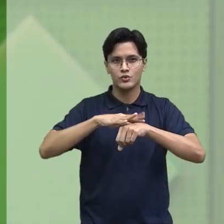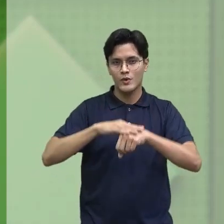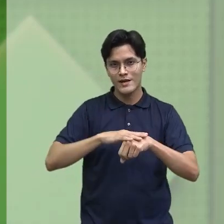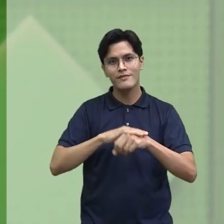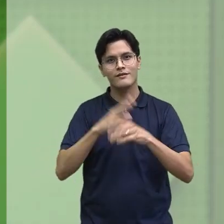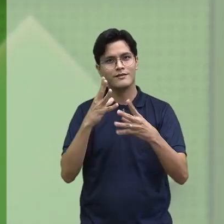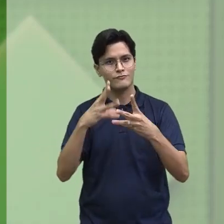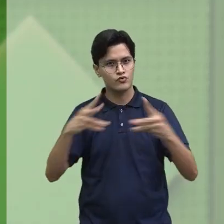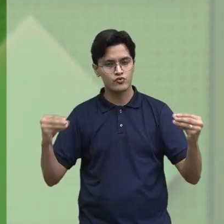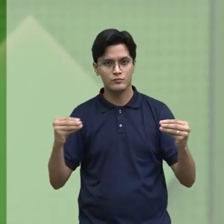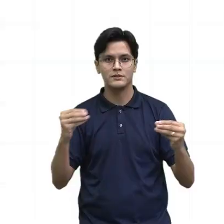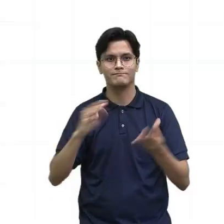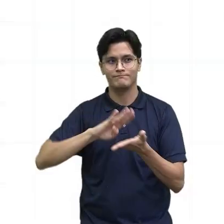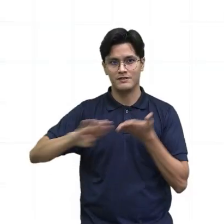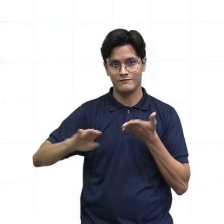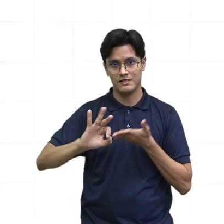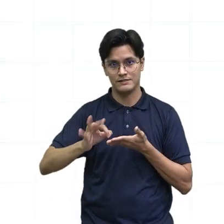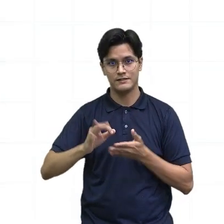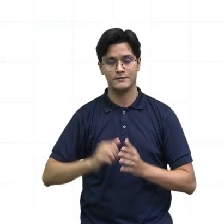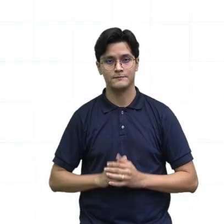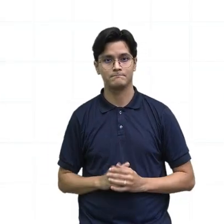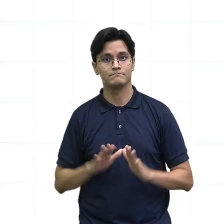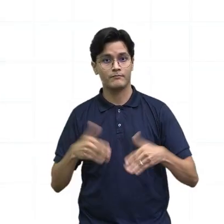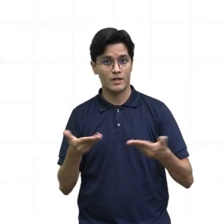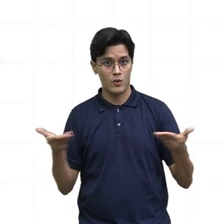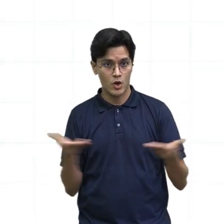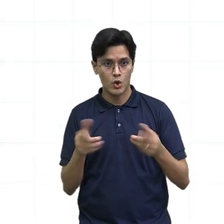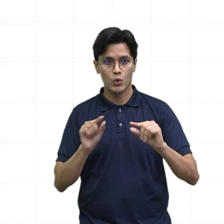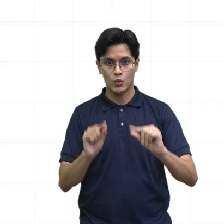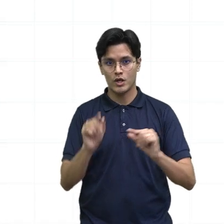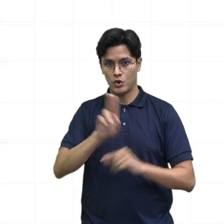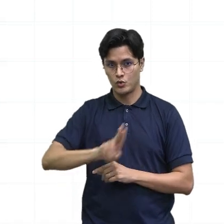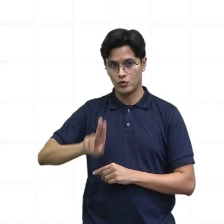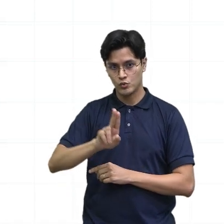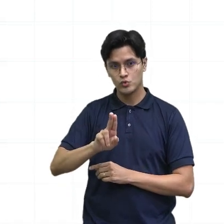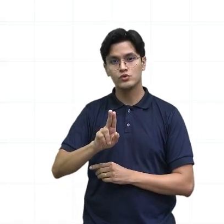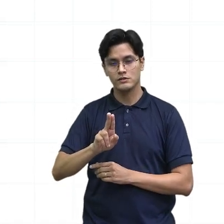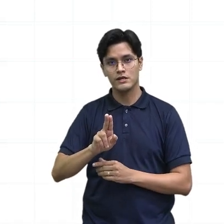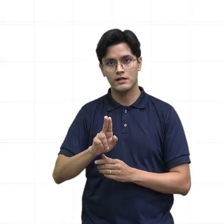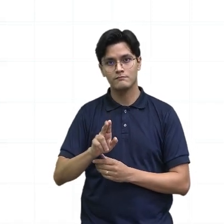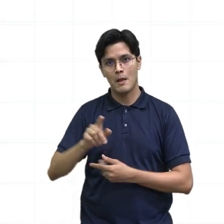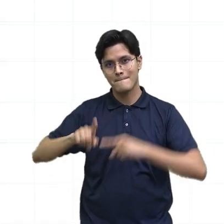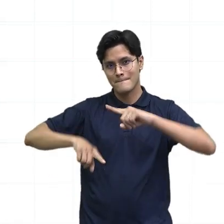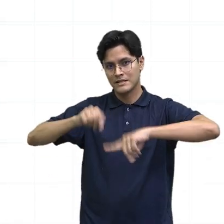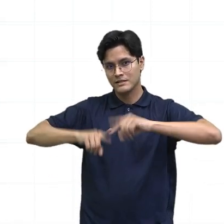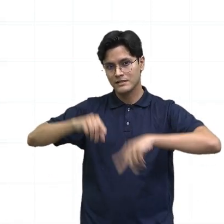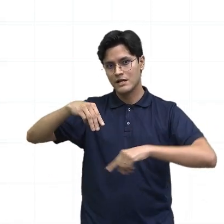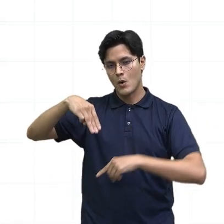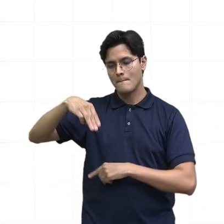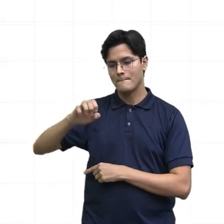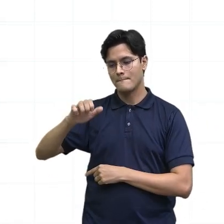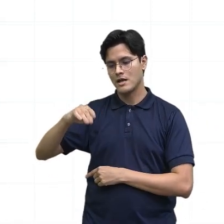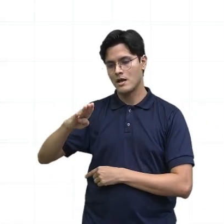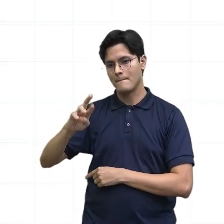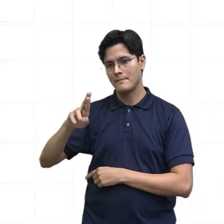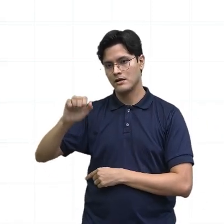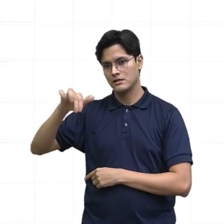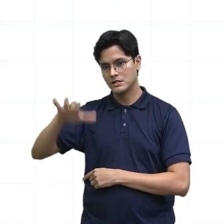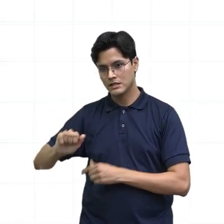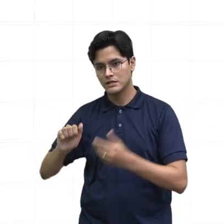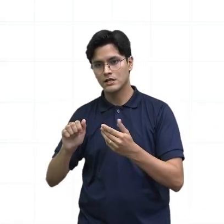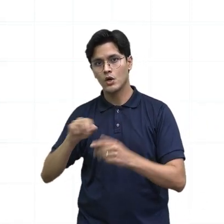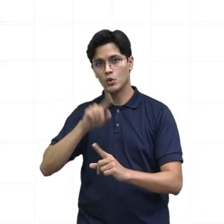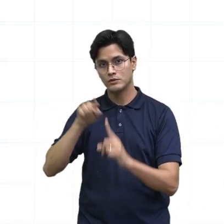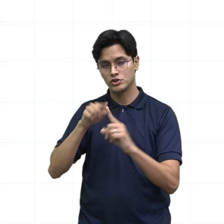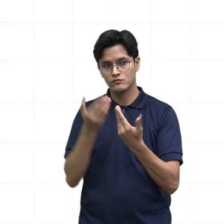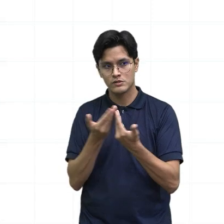ver ainda a separação por membrana. Então, a separação por membranas ocorre da seguinte forma: os processos de